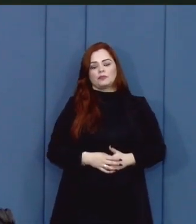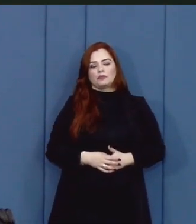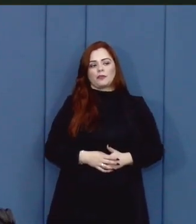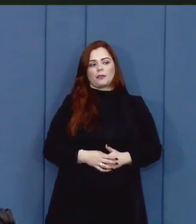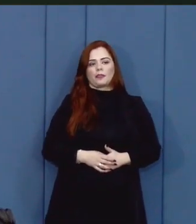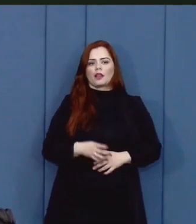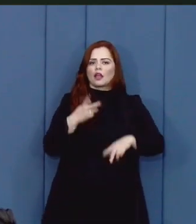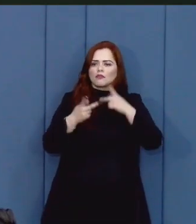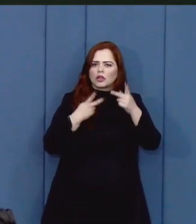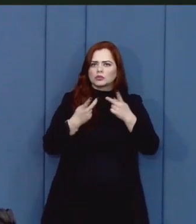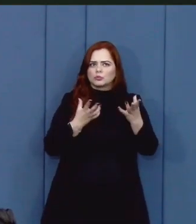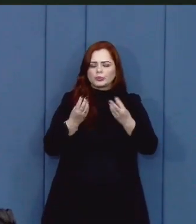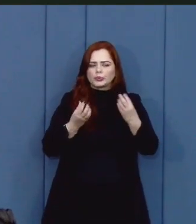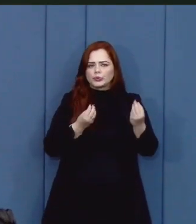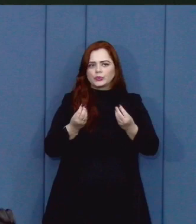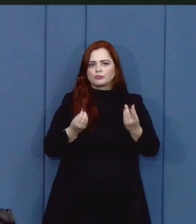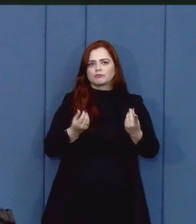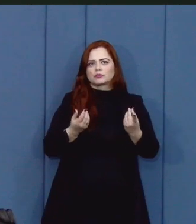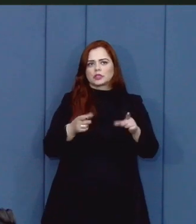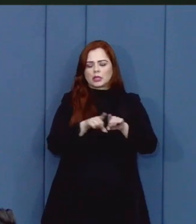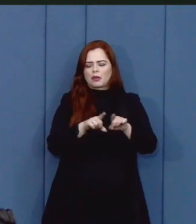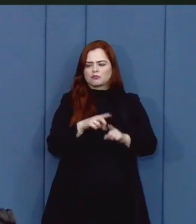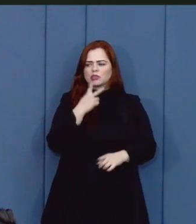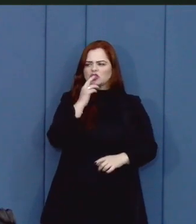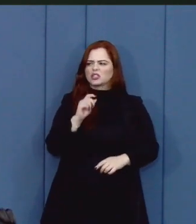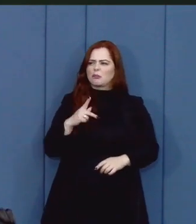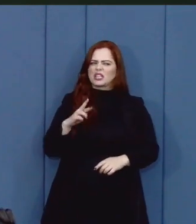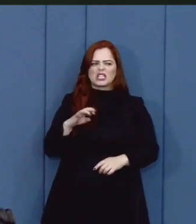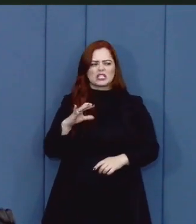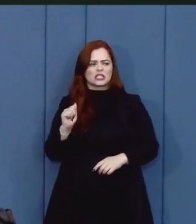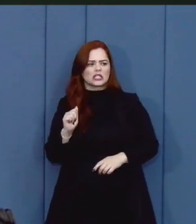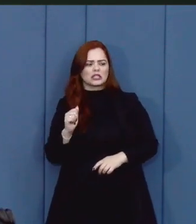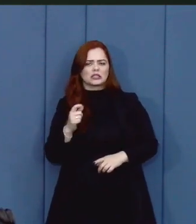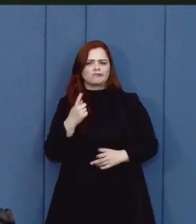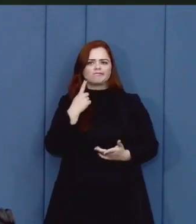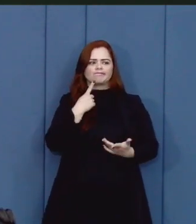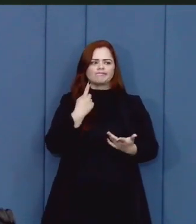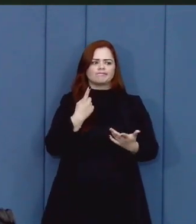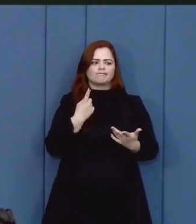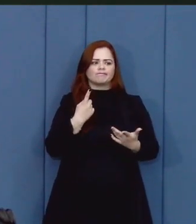Se falou muito aqui, eu acho que foi a Patrícia, não foi a Patrícia,